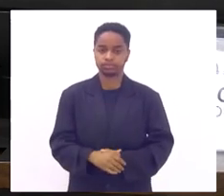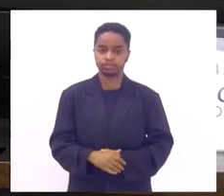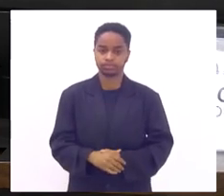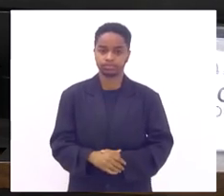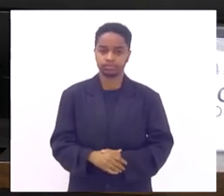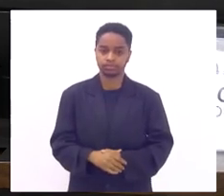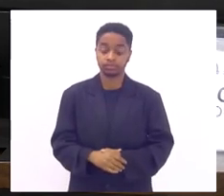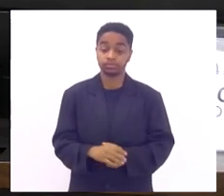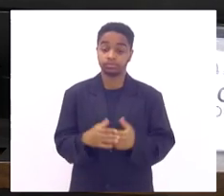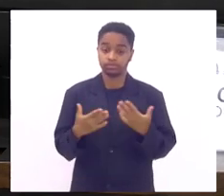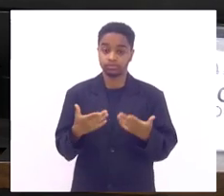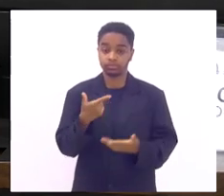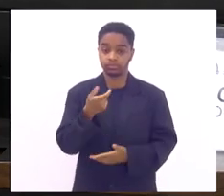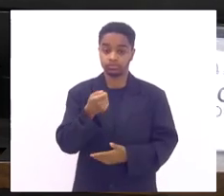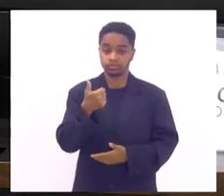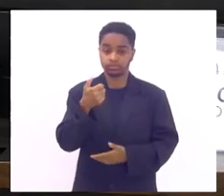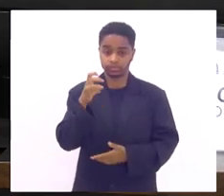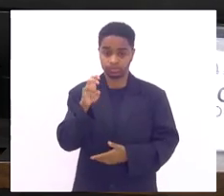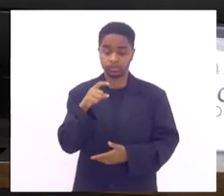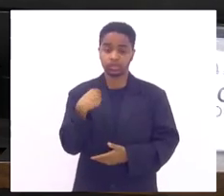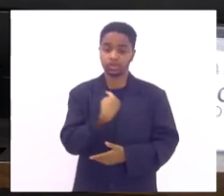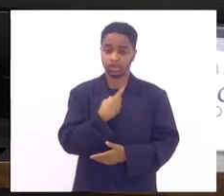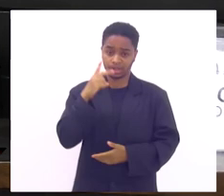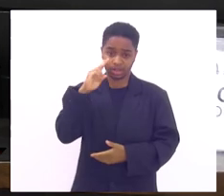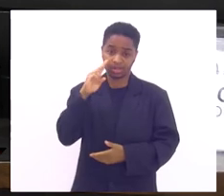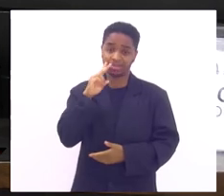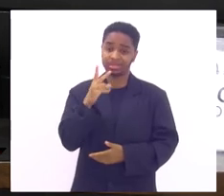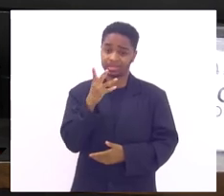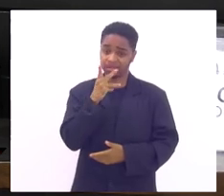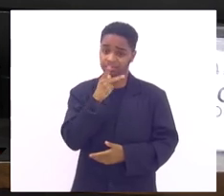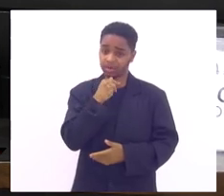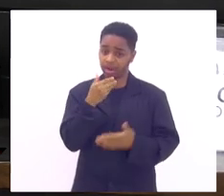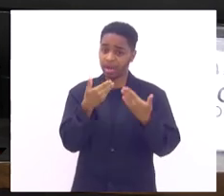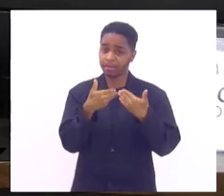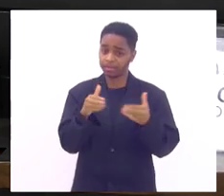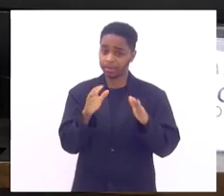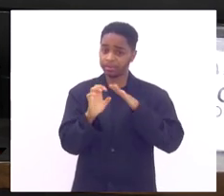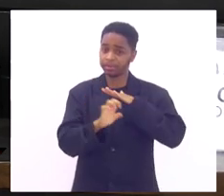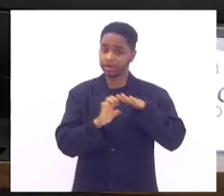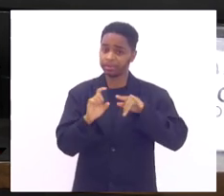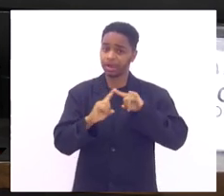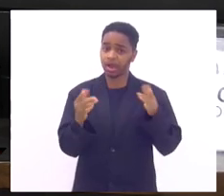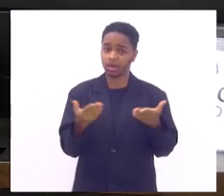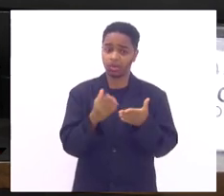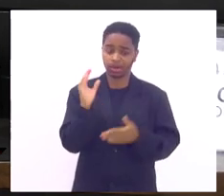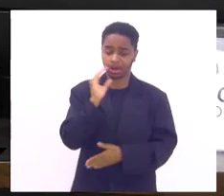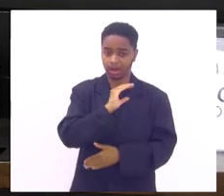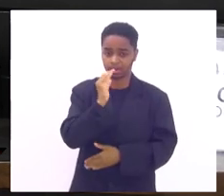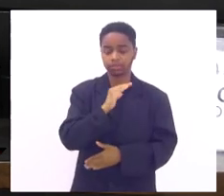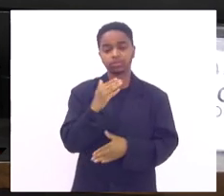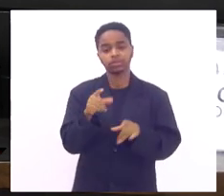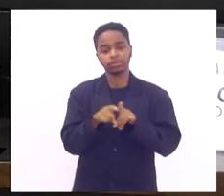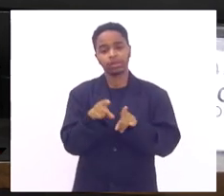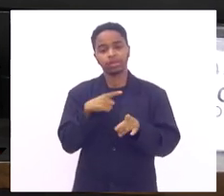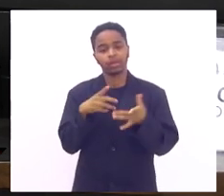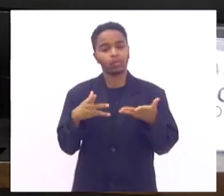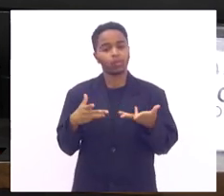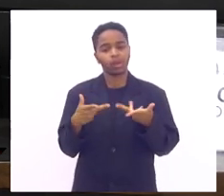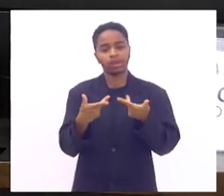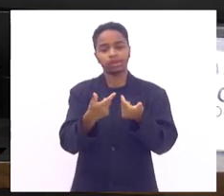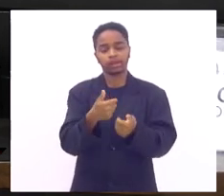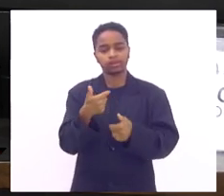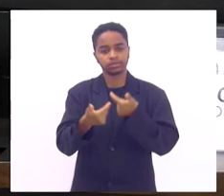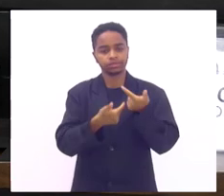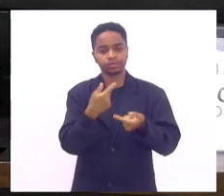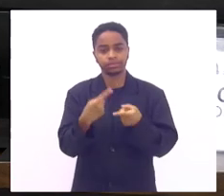Vocês lembram, em 2015, quanto tempo se levava para abrir uma empresa e quanto tempo se leva hoje? A qualidade do serviço que é entregue, isso tudo porque a